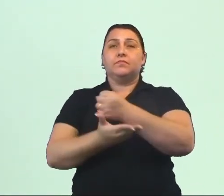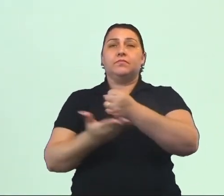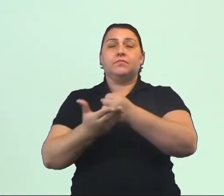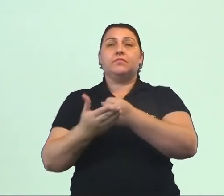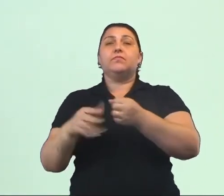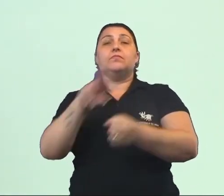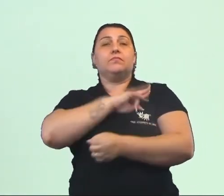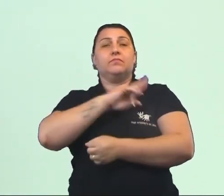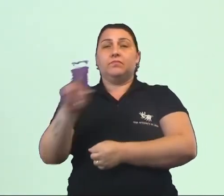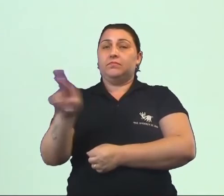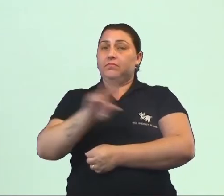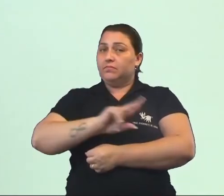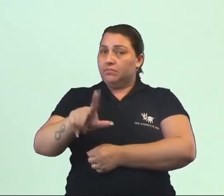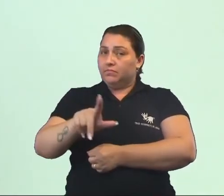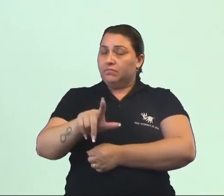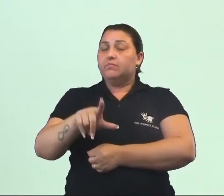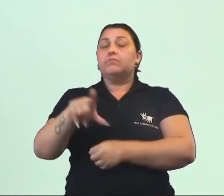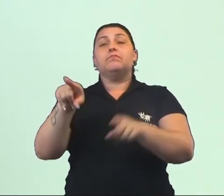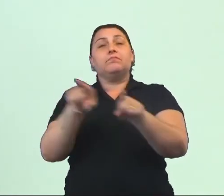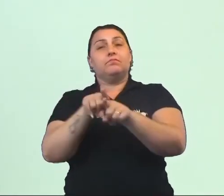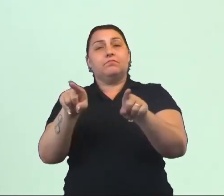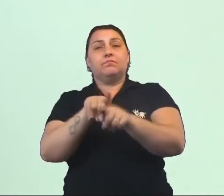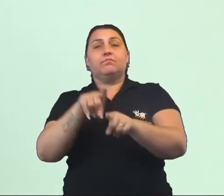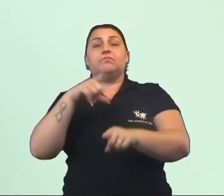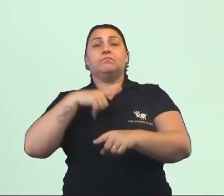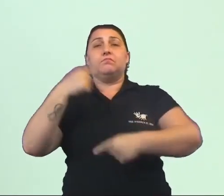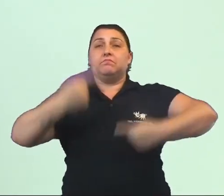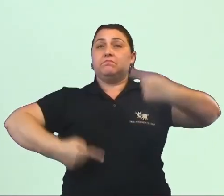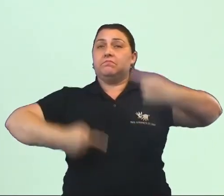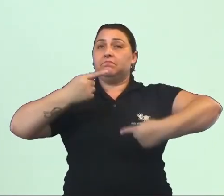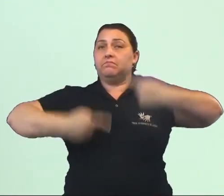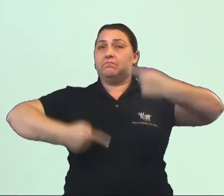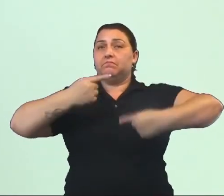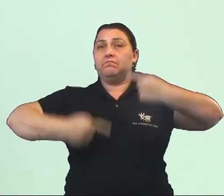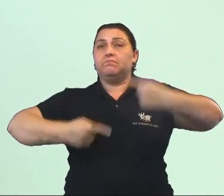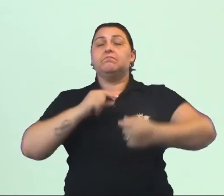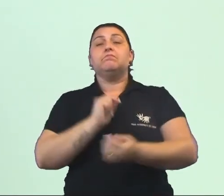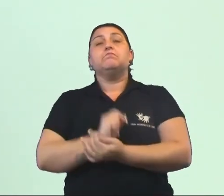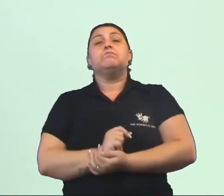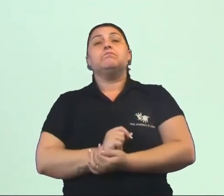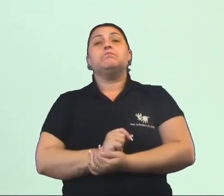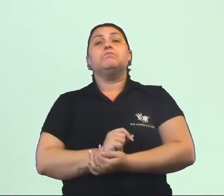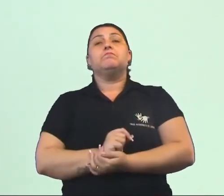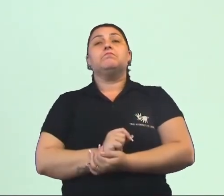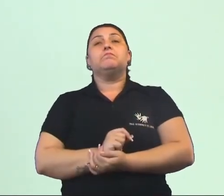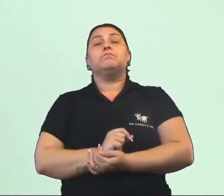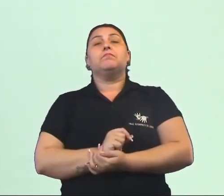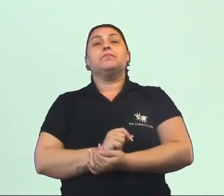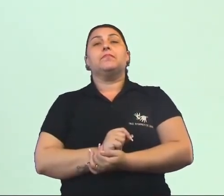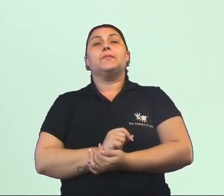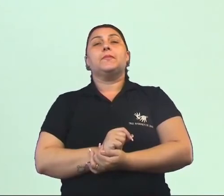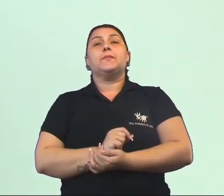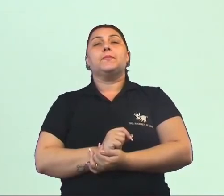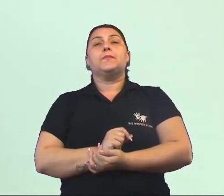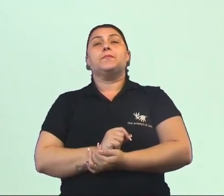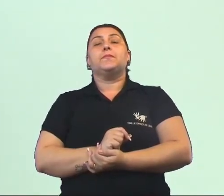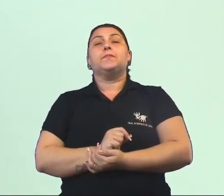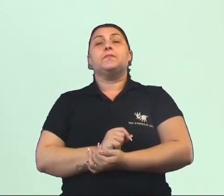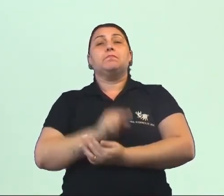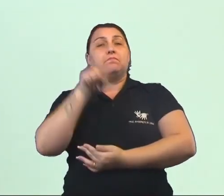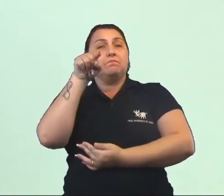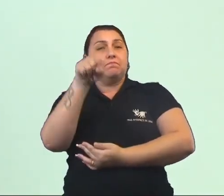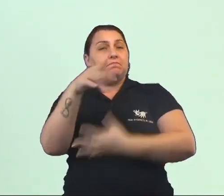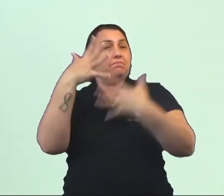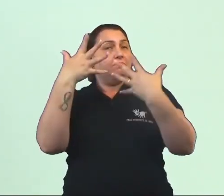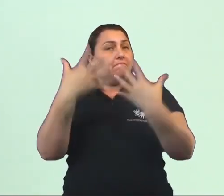fundamentalismo religioso, não. Existe fundamentalismo político. O que é fundamentalismo político? É quando